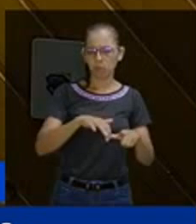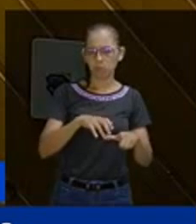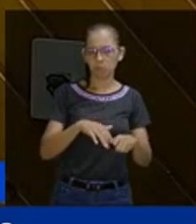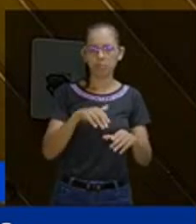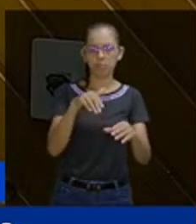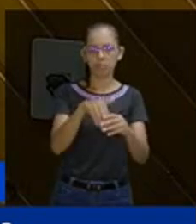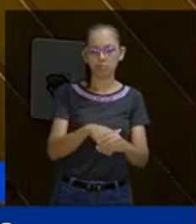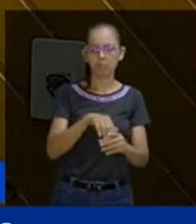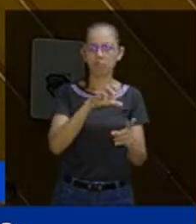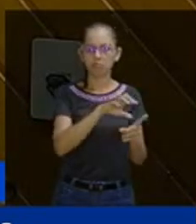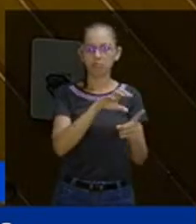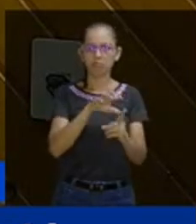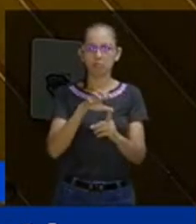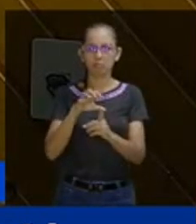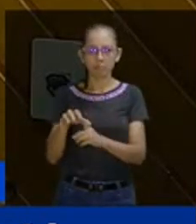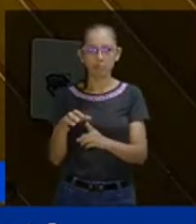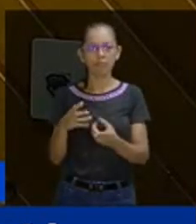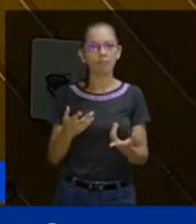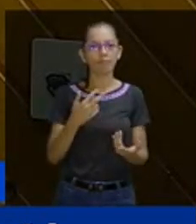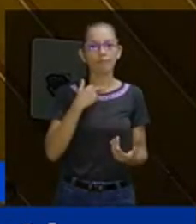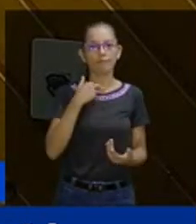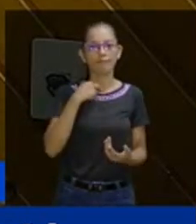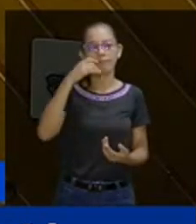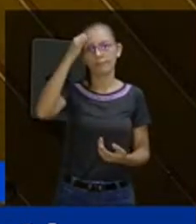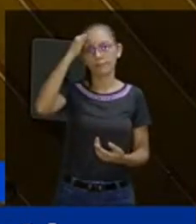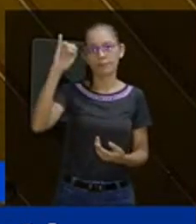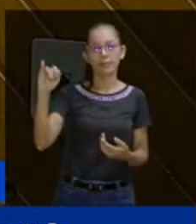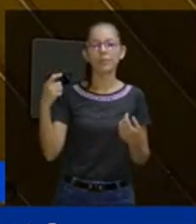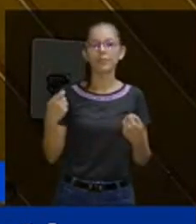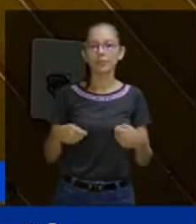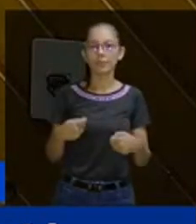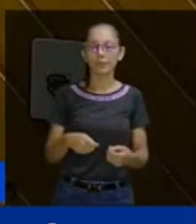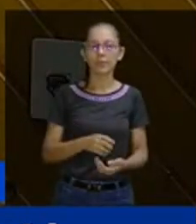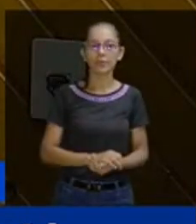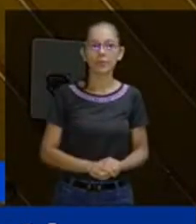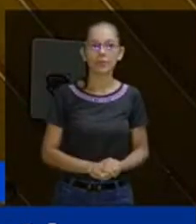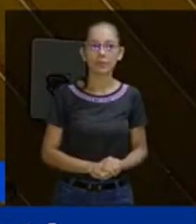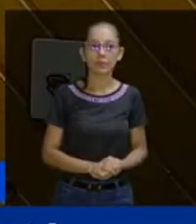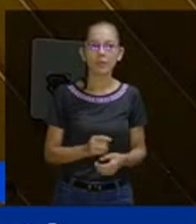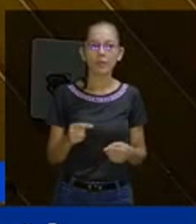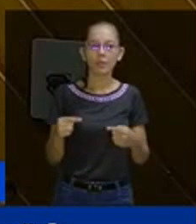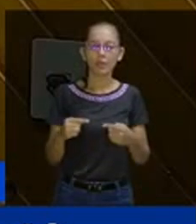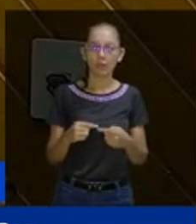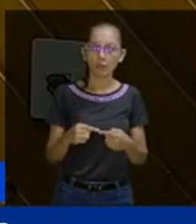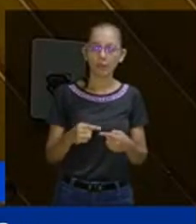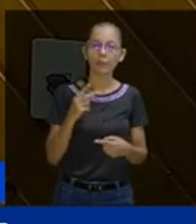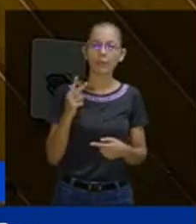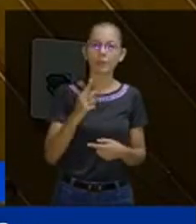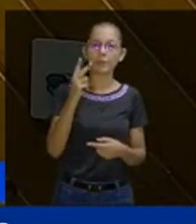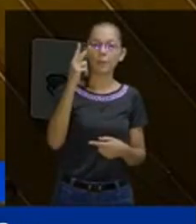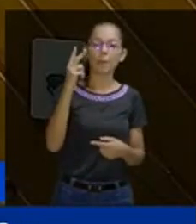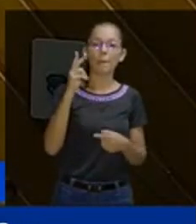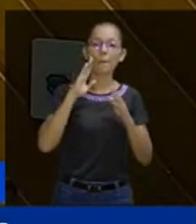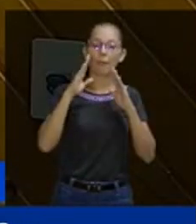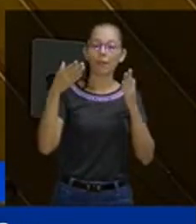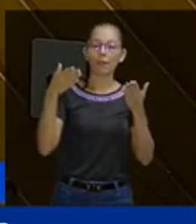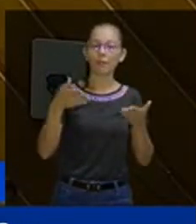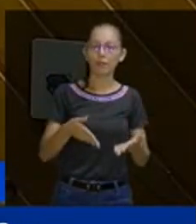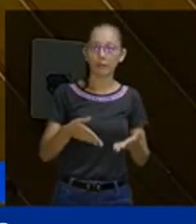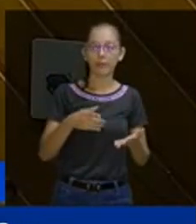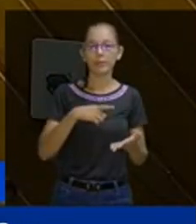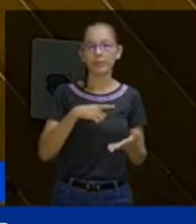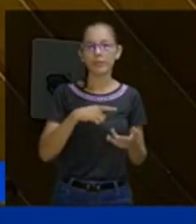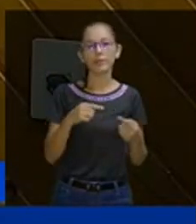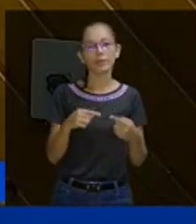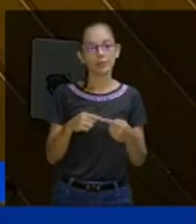ataque direto à essência da democracia e à liberdade do voto, valores fundamentais que a Justiça Eleitoral tem o dever